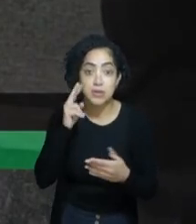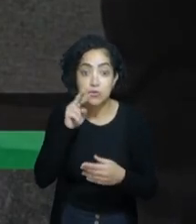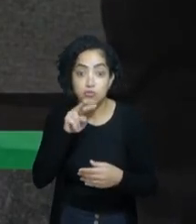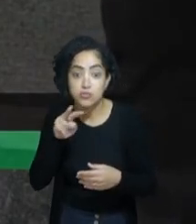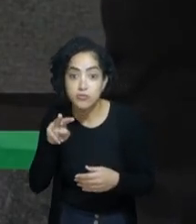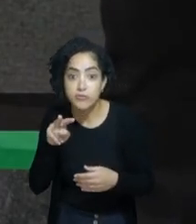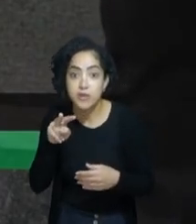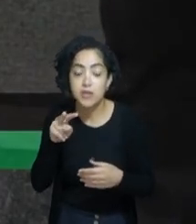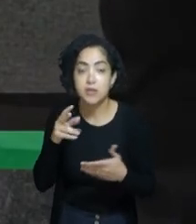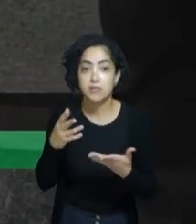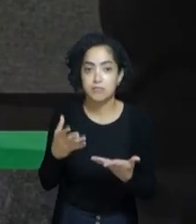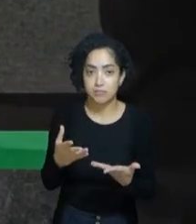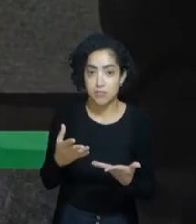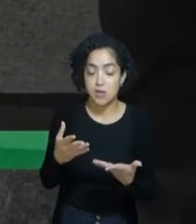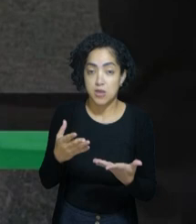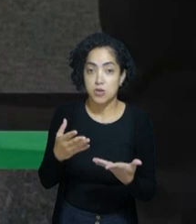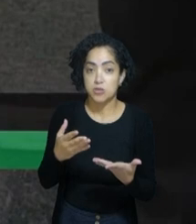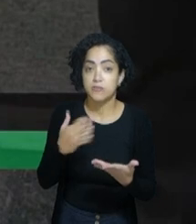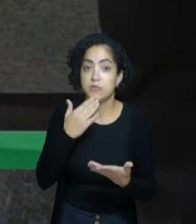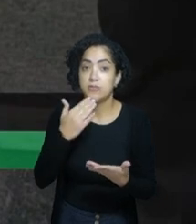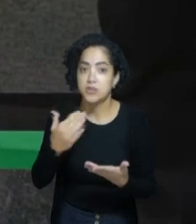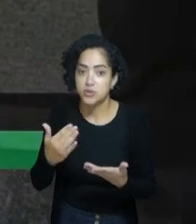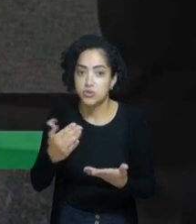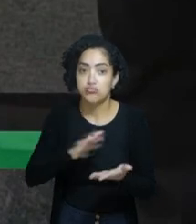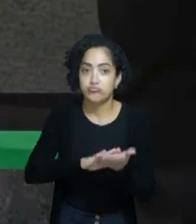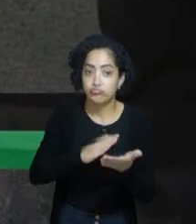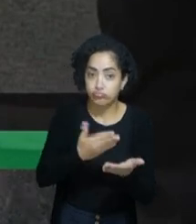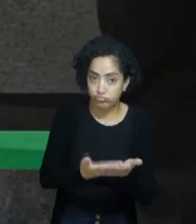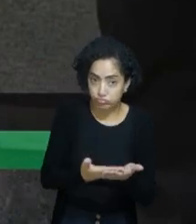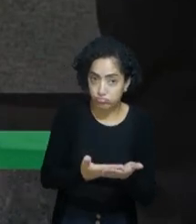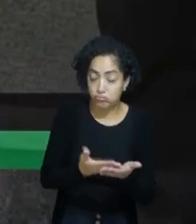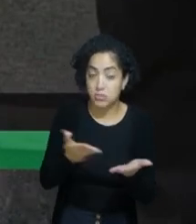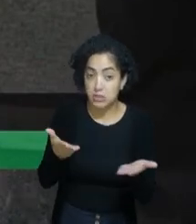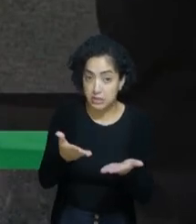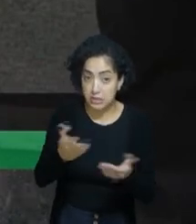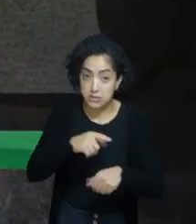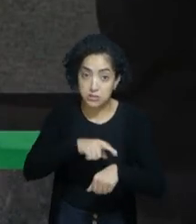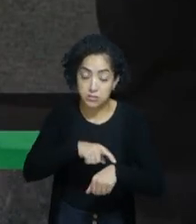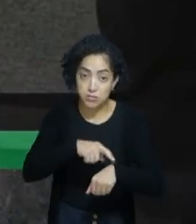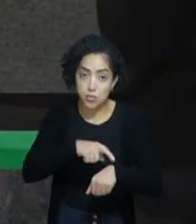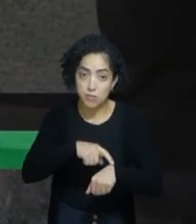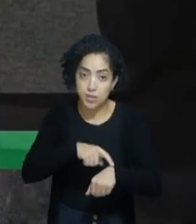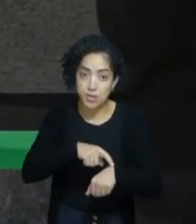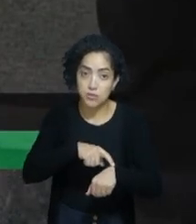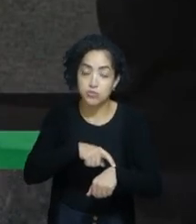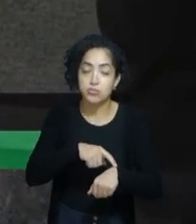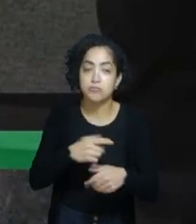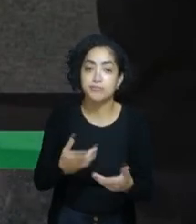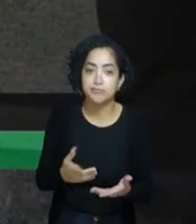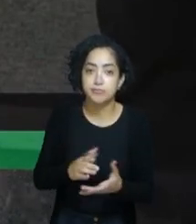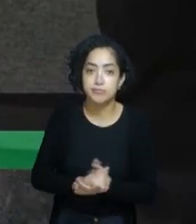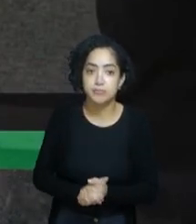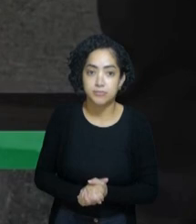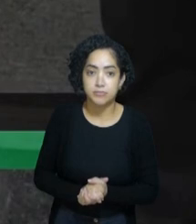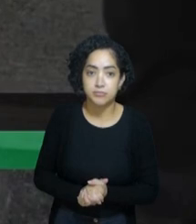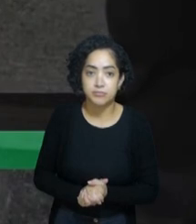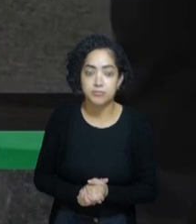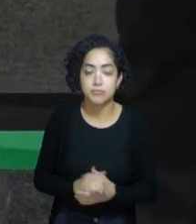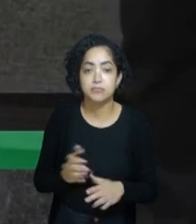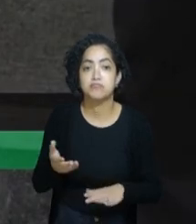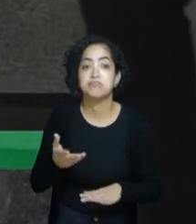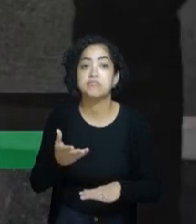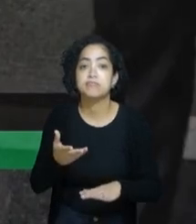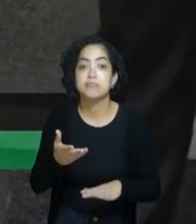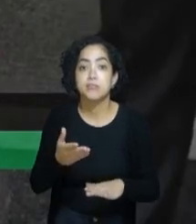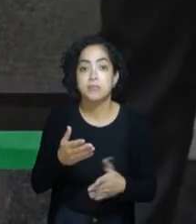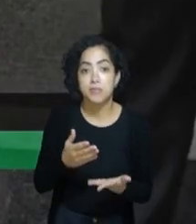compreende nós havíamos requisitado o intérprete libras em virtude desse momento e isso não foi possível ser viabilizado em tempo hábil e fica aqui o